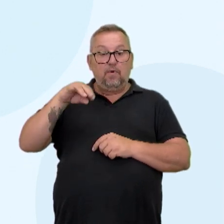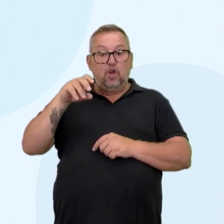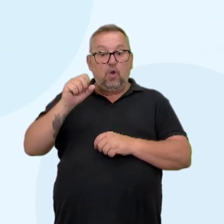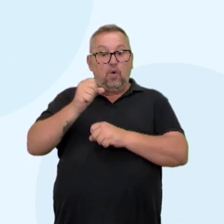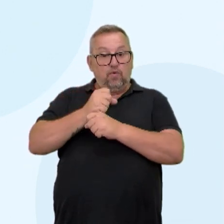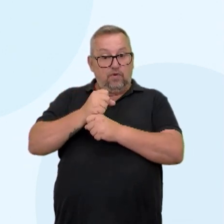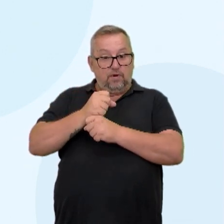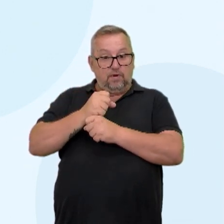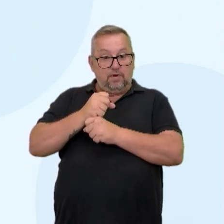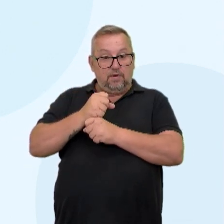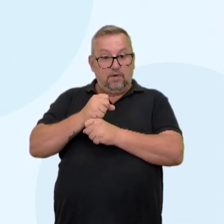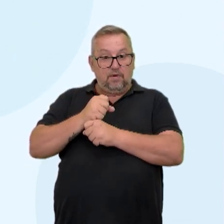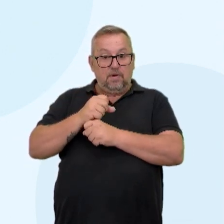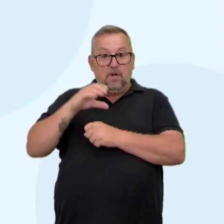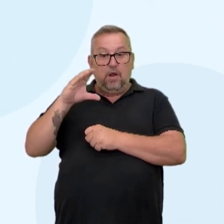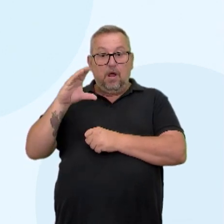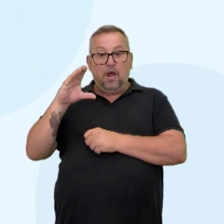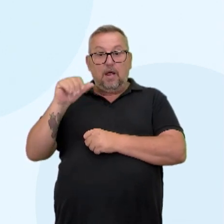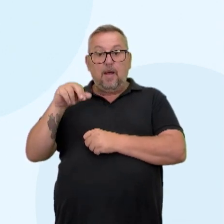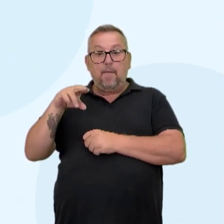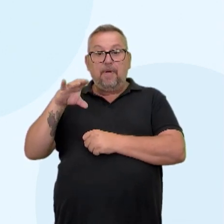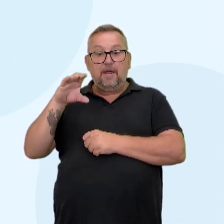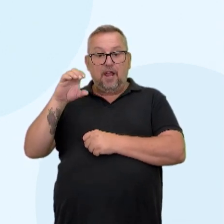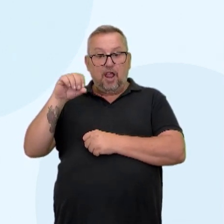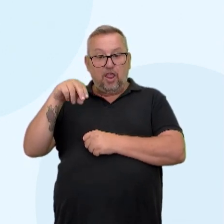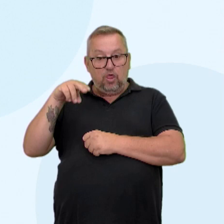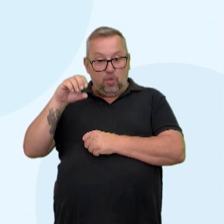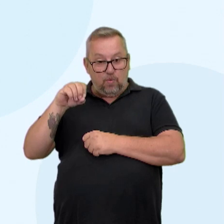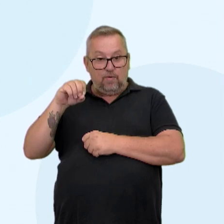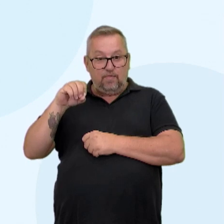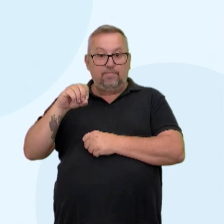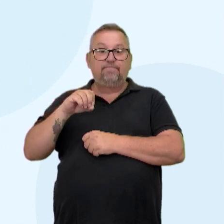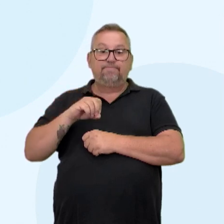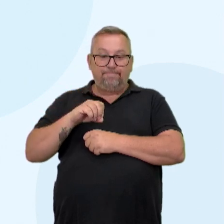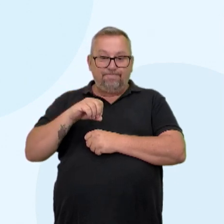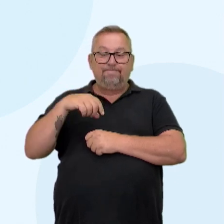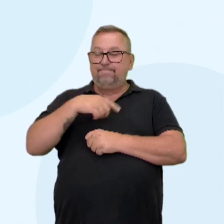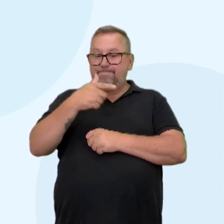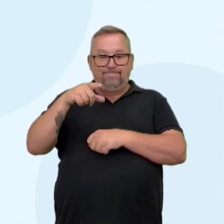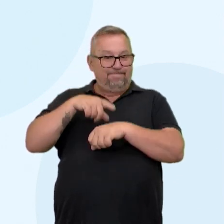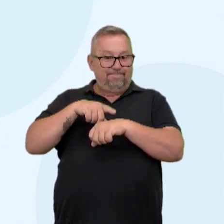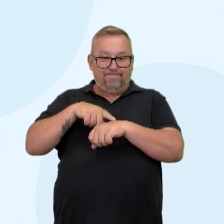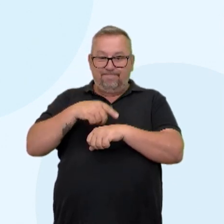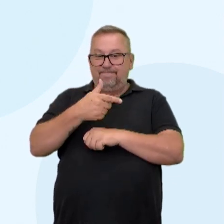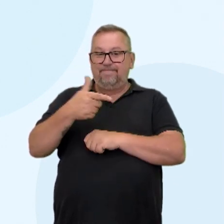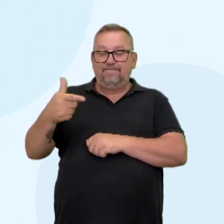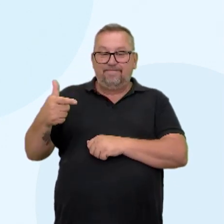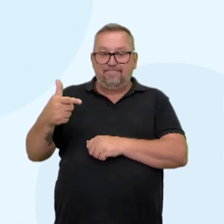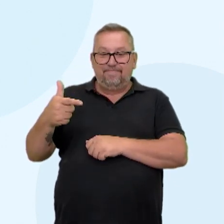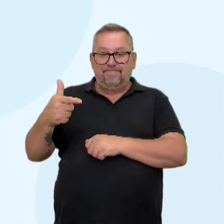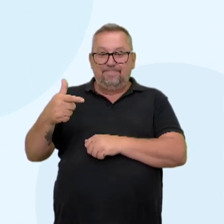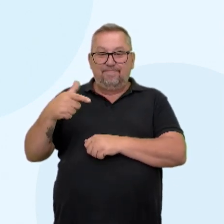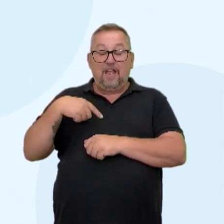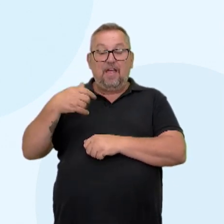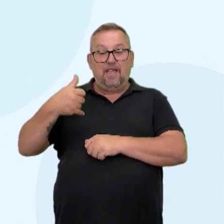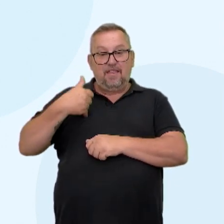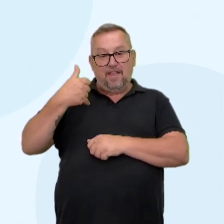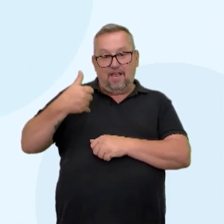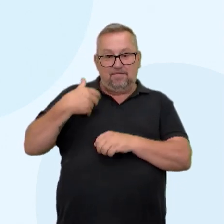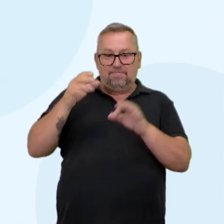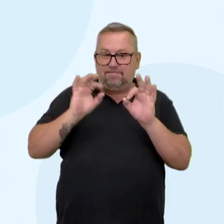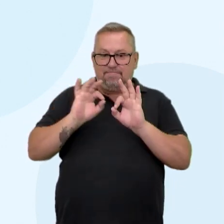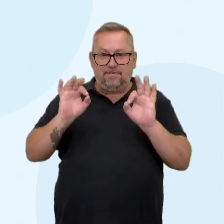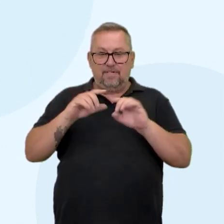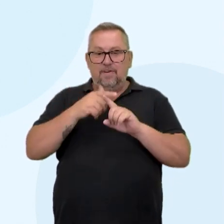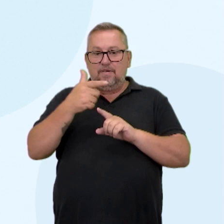do Cambriano até o Permiano, né? Veja que não tem época, não tem, né, fase de idades aí, como também não